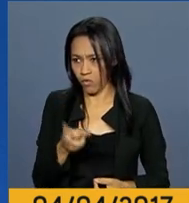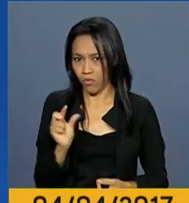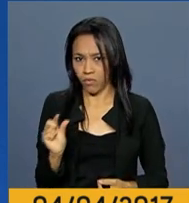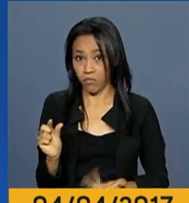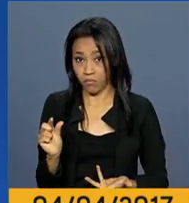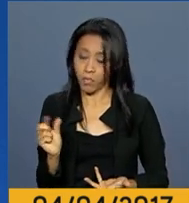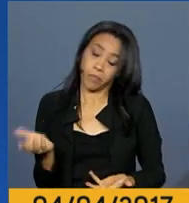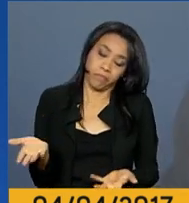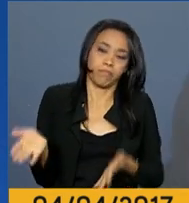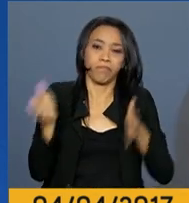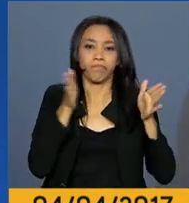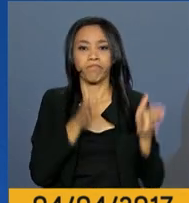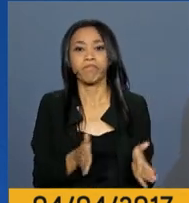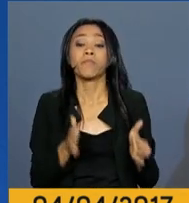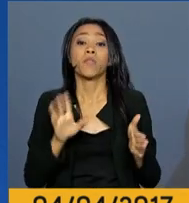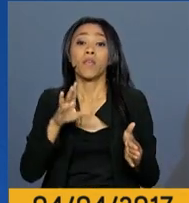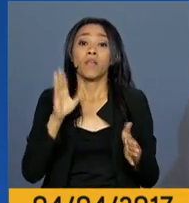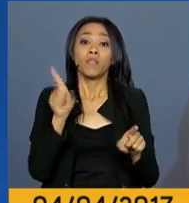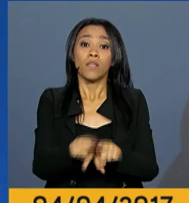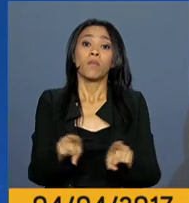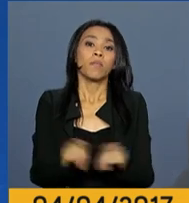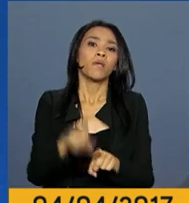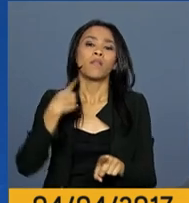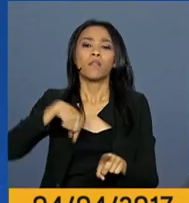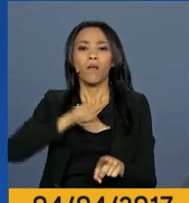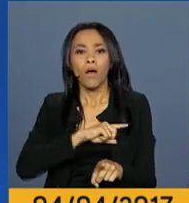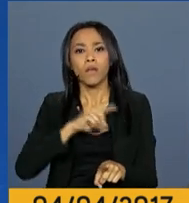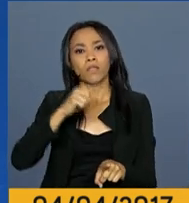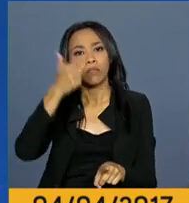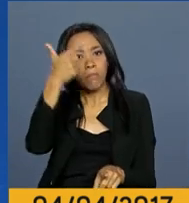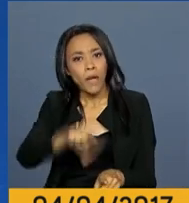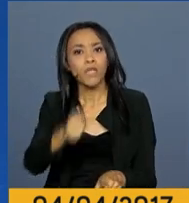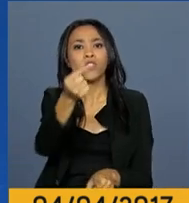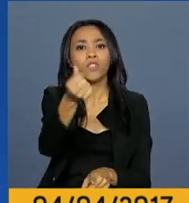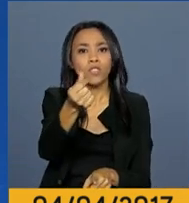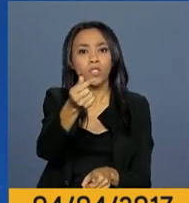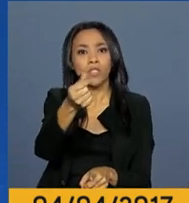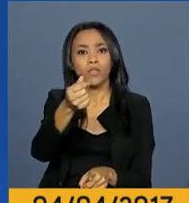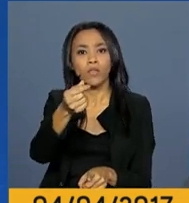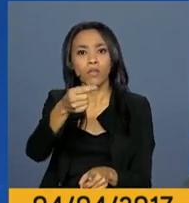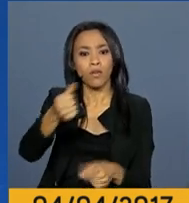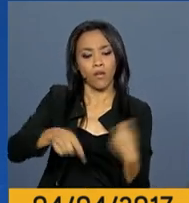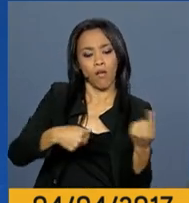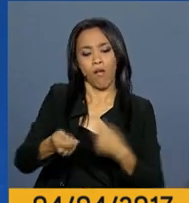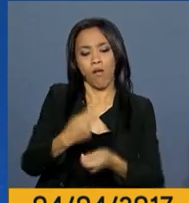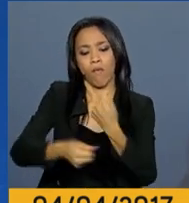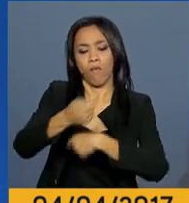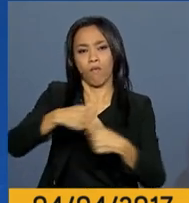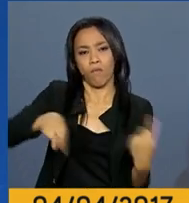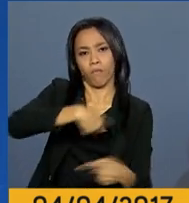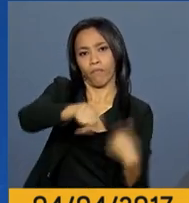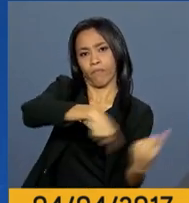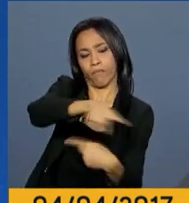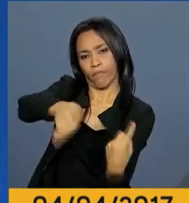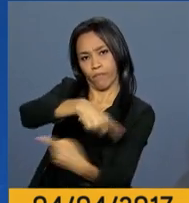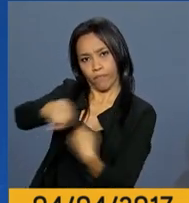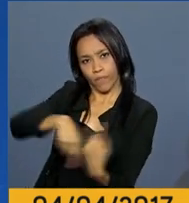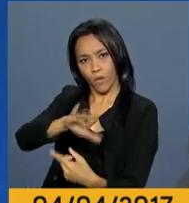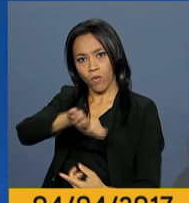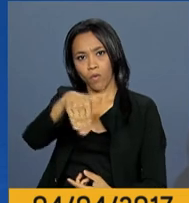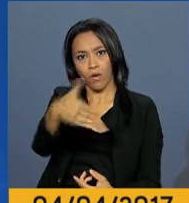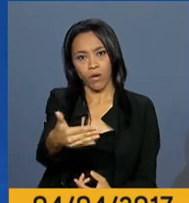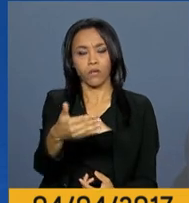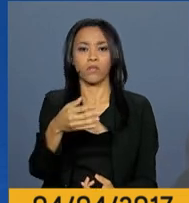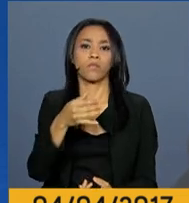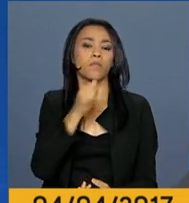pouco? Então tá bom. Estamos também injetando recursos na economia, como fizemos ao estimular